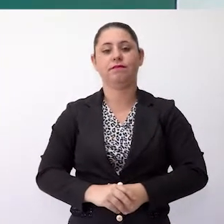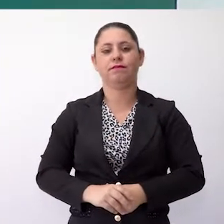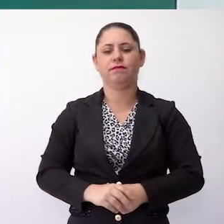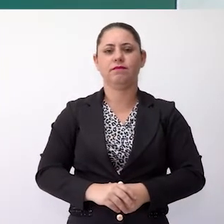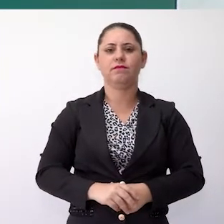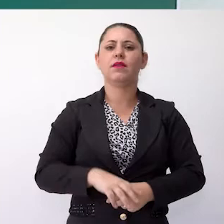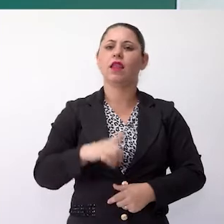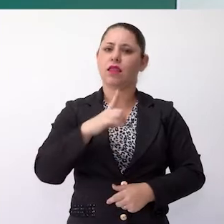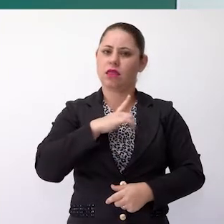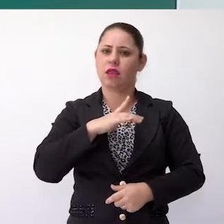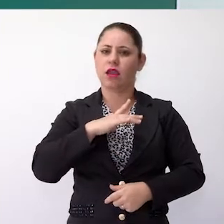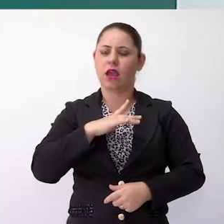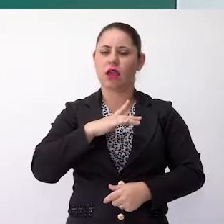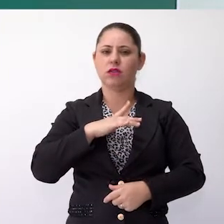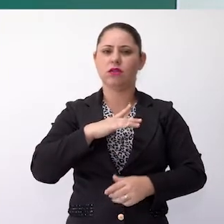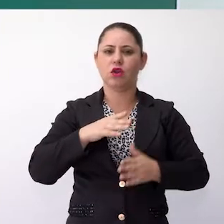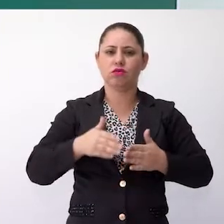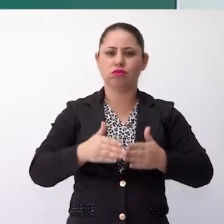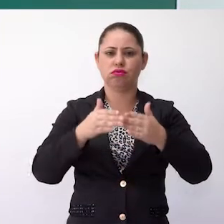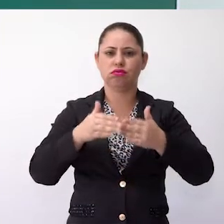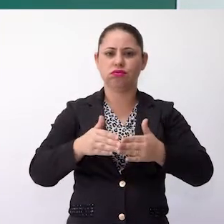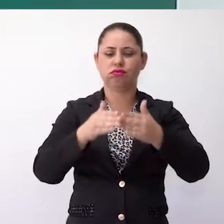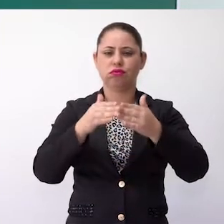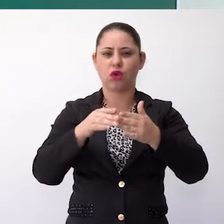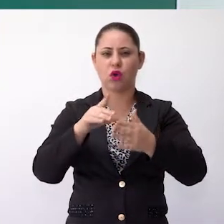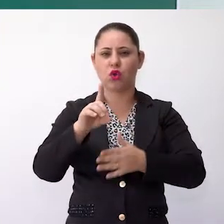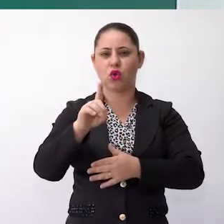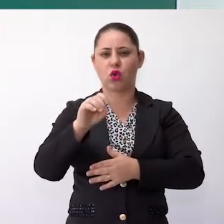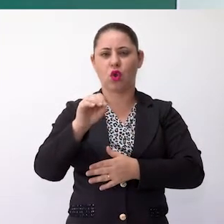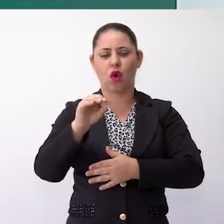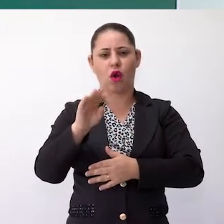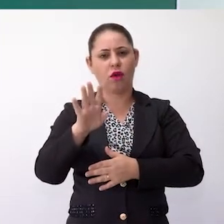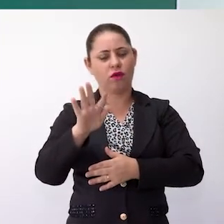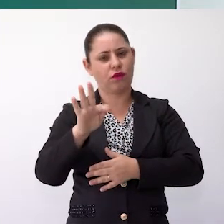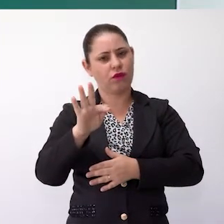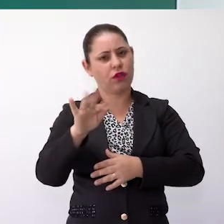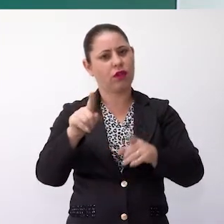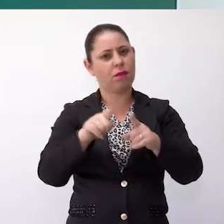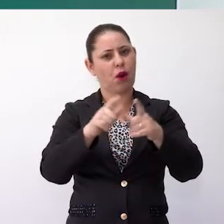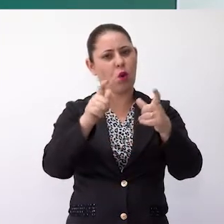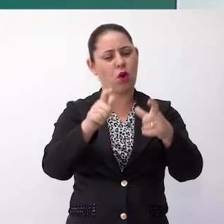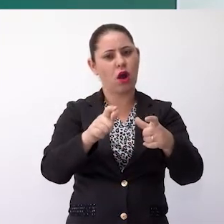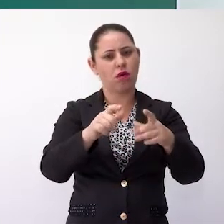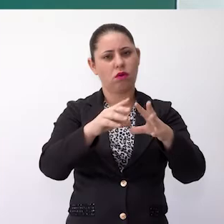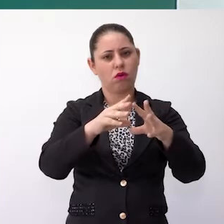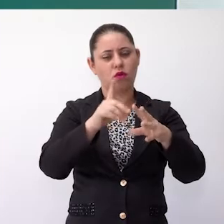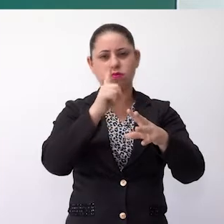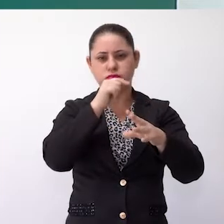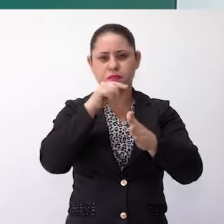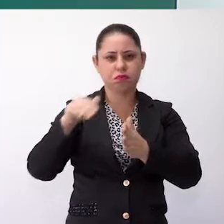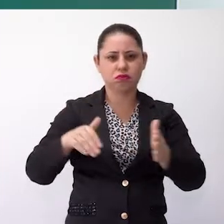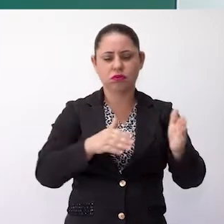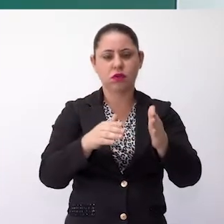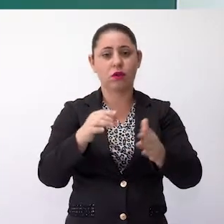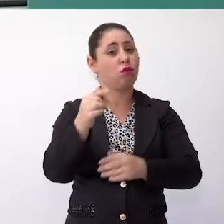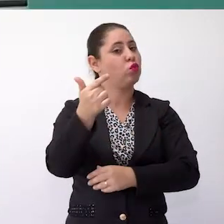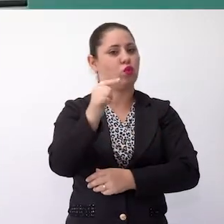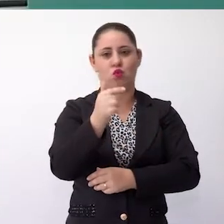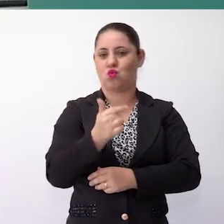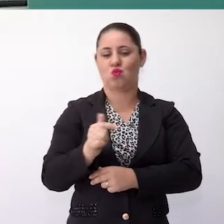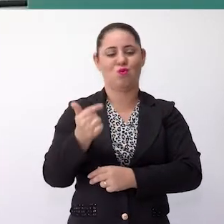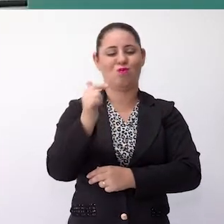dizer que tem lancha também, tem barco, o DOF para áreas alagadas de patrulhamento? Nós não